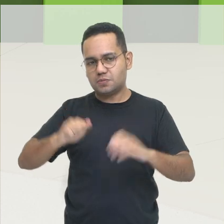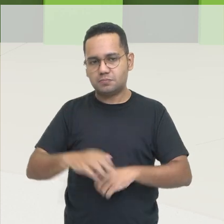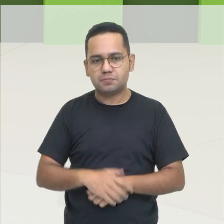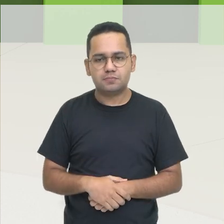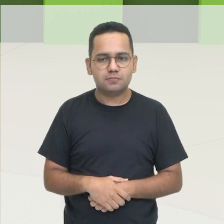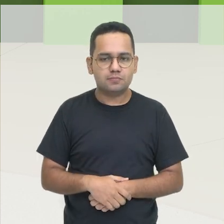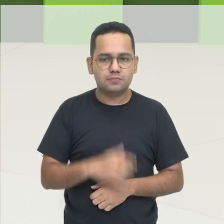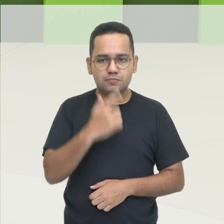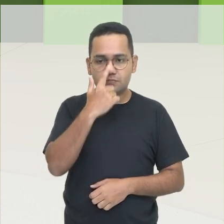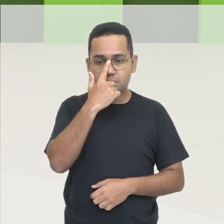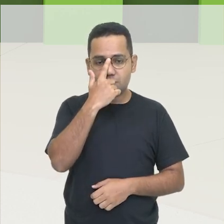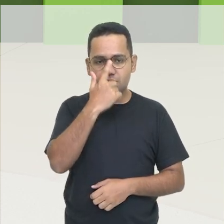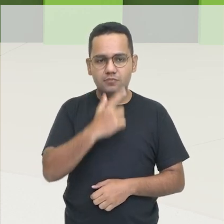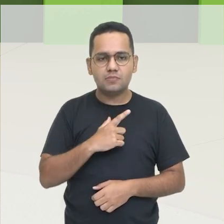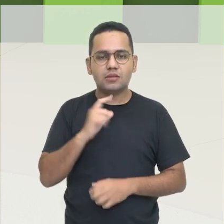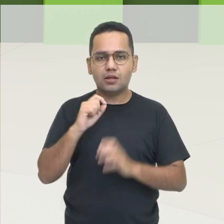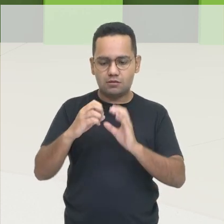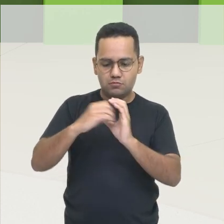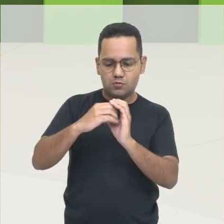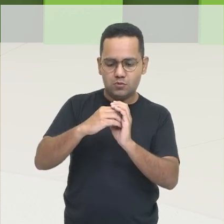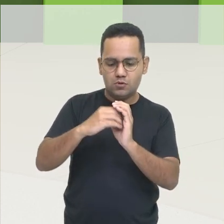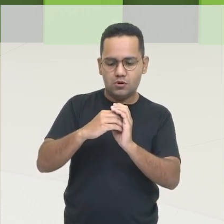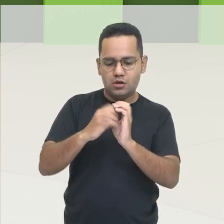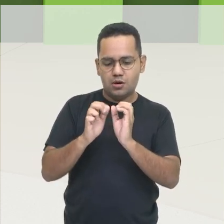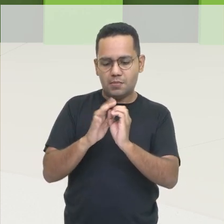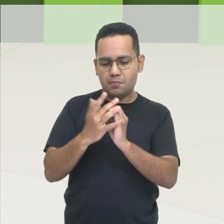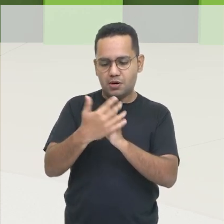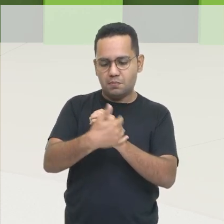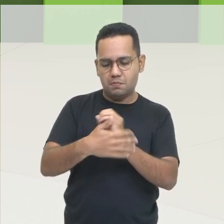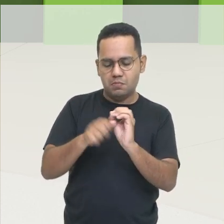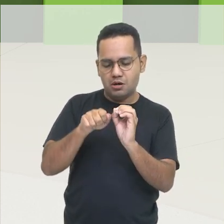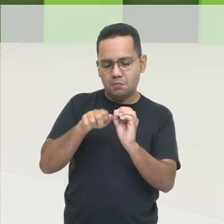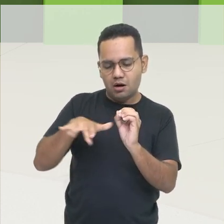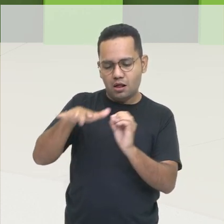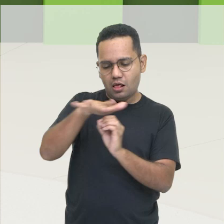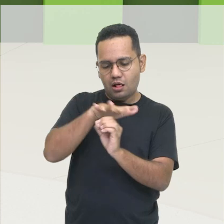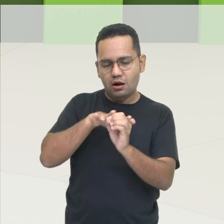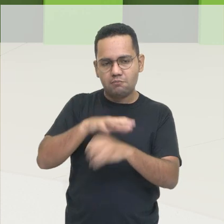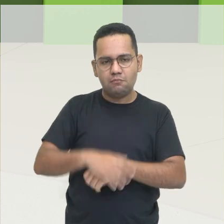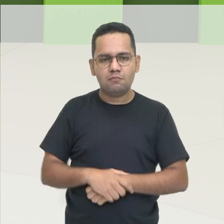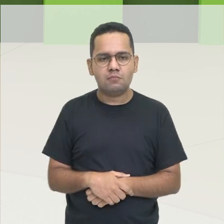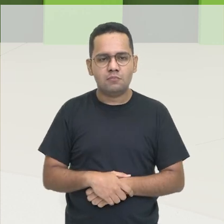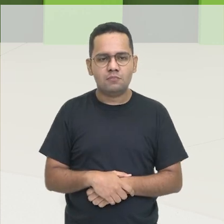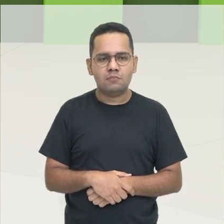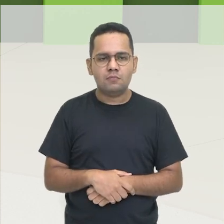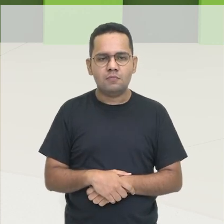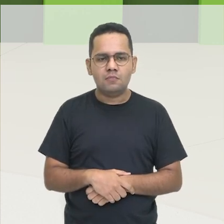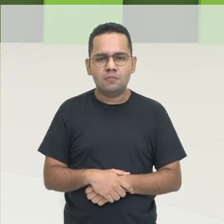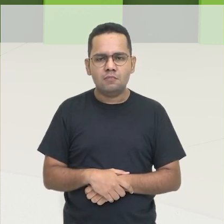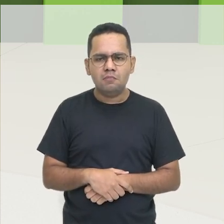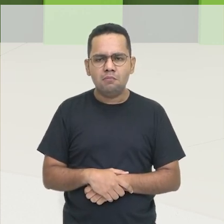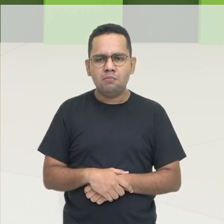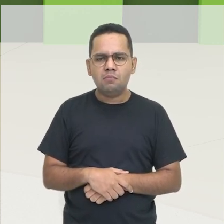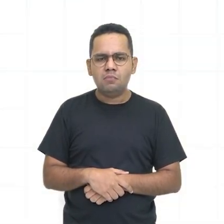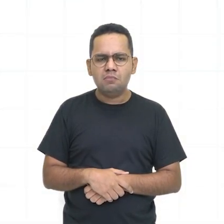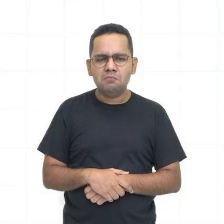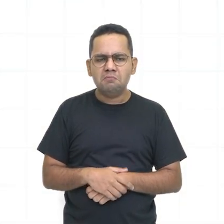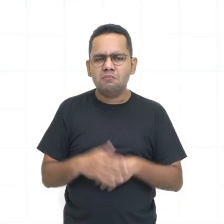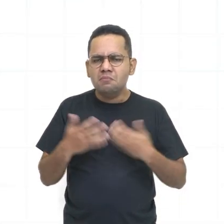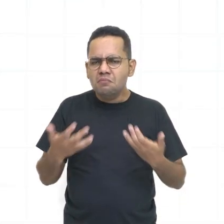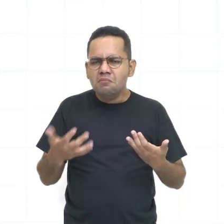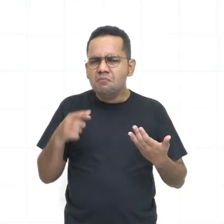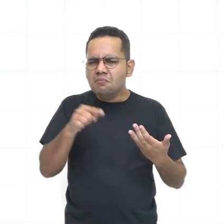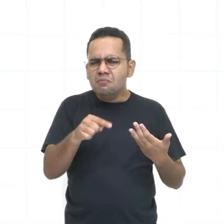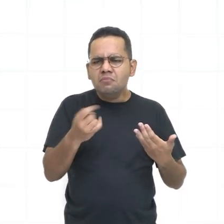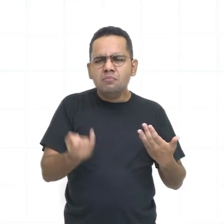está dentro da célula, entre o núcleo e a membrana, certo? E o que é importante, o que de mais importante a